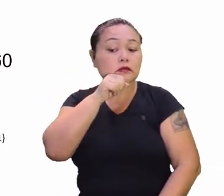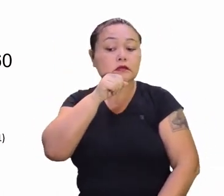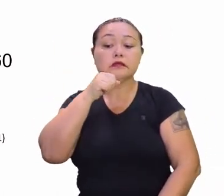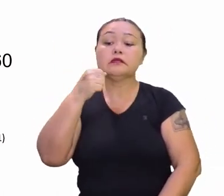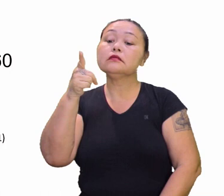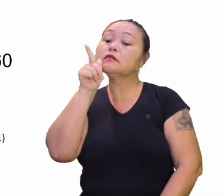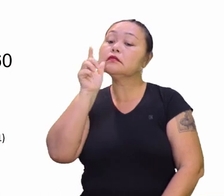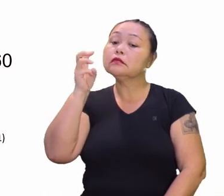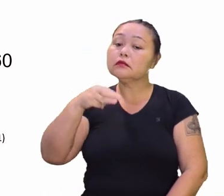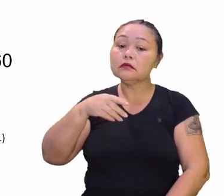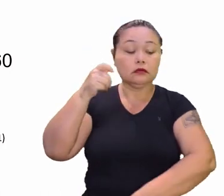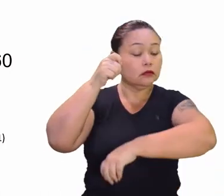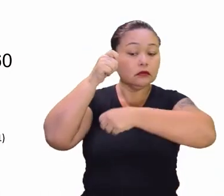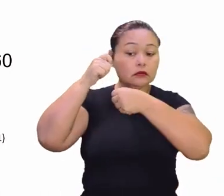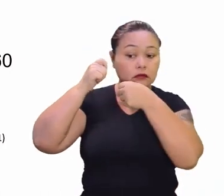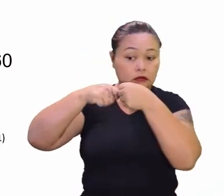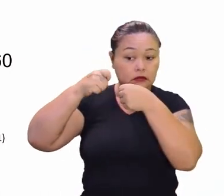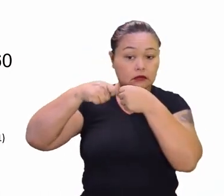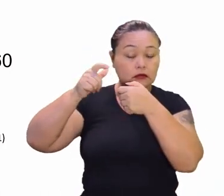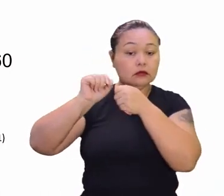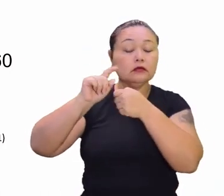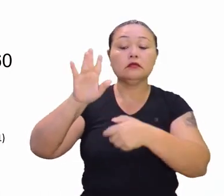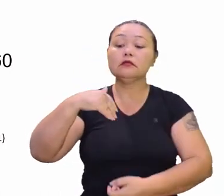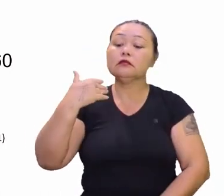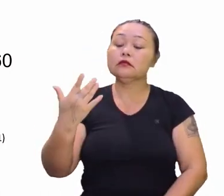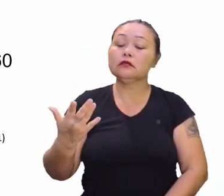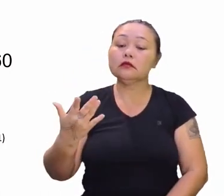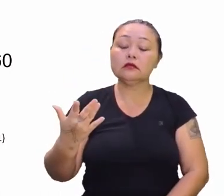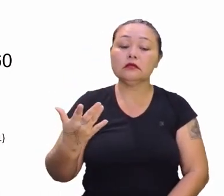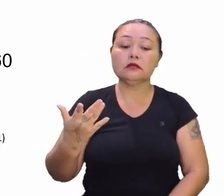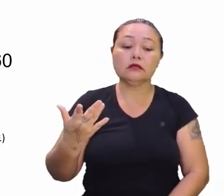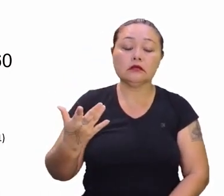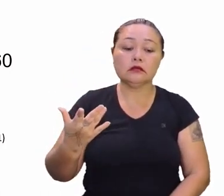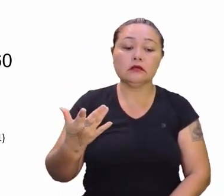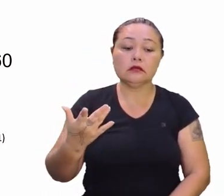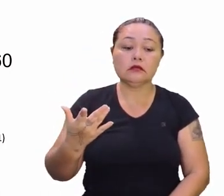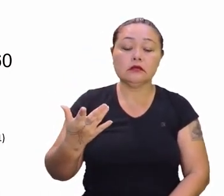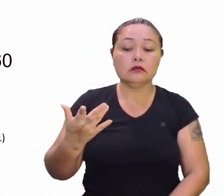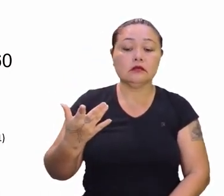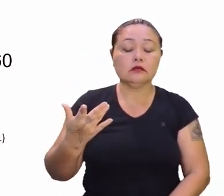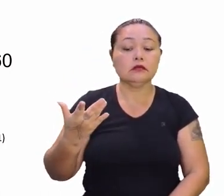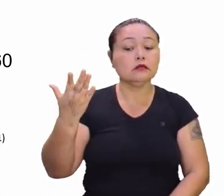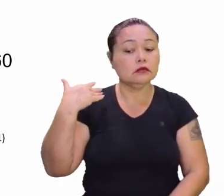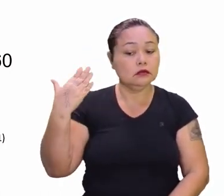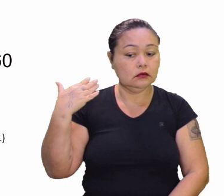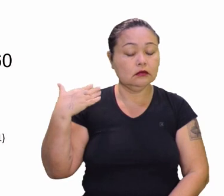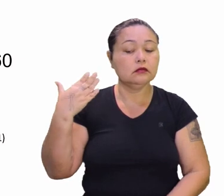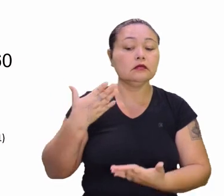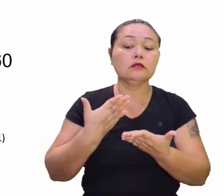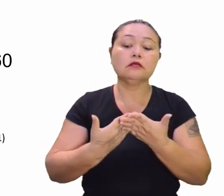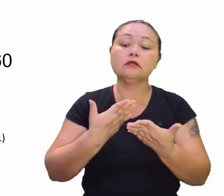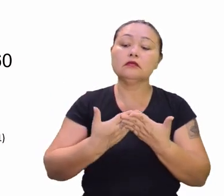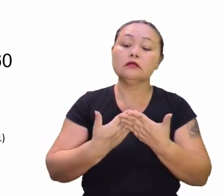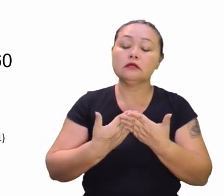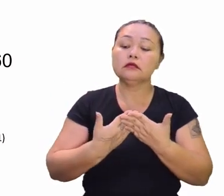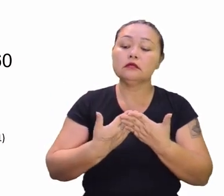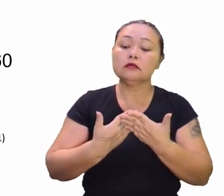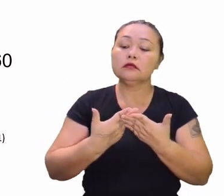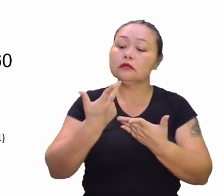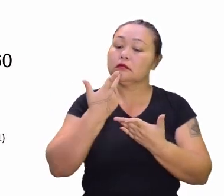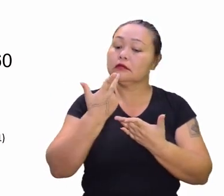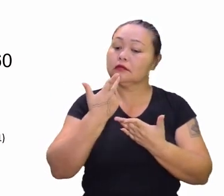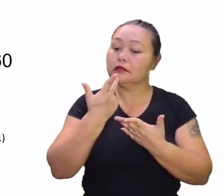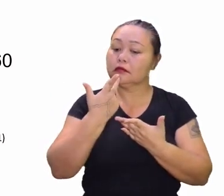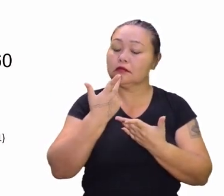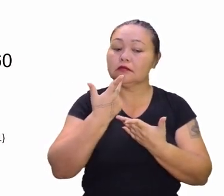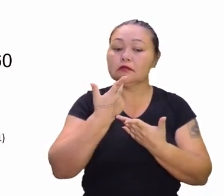Rogério? Sim. Nós vimos até na aula anterior que falava sobre a